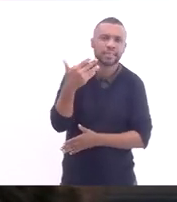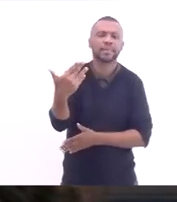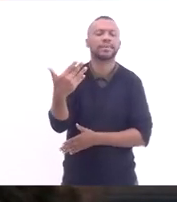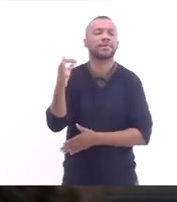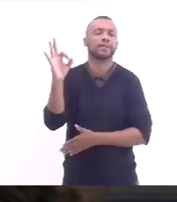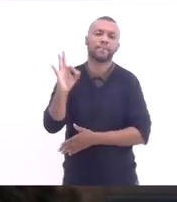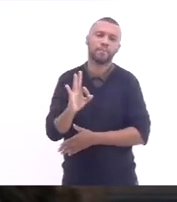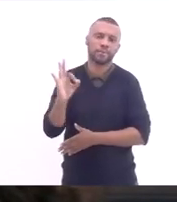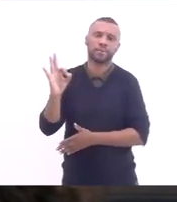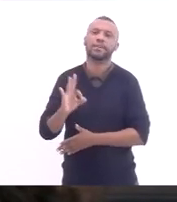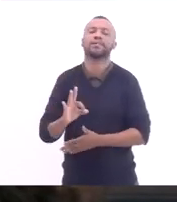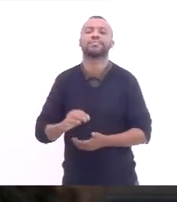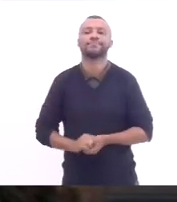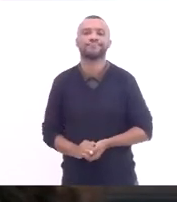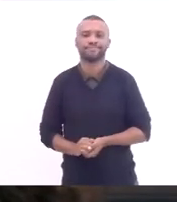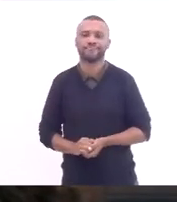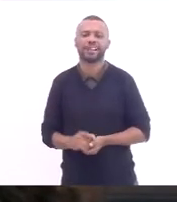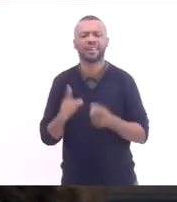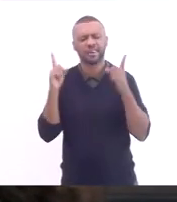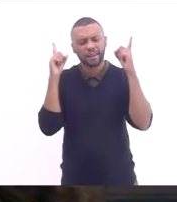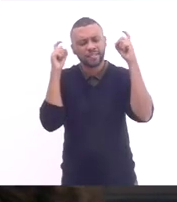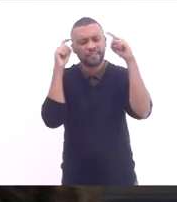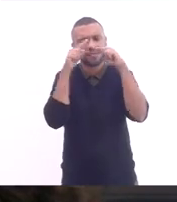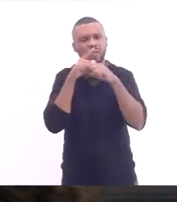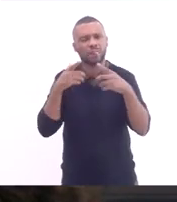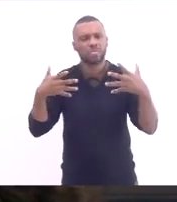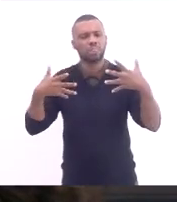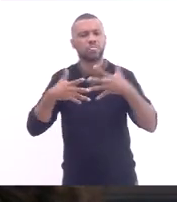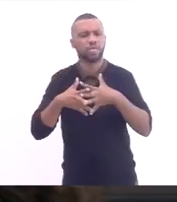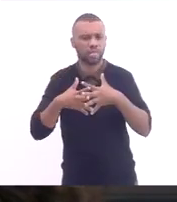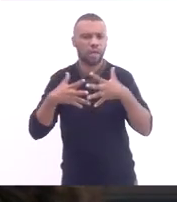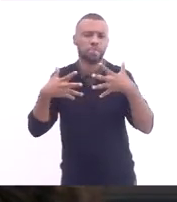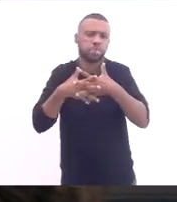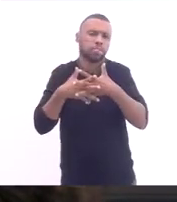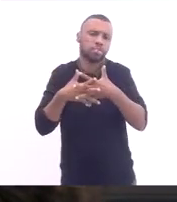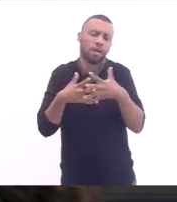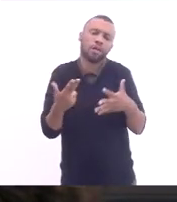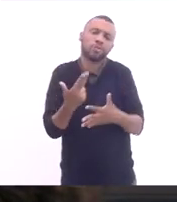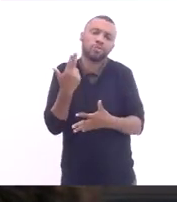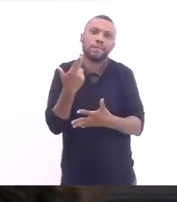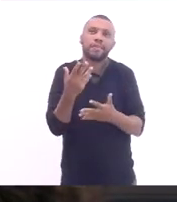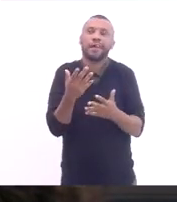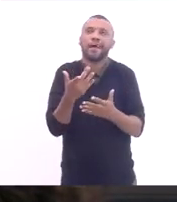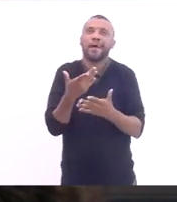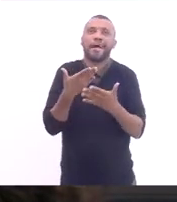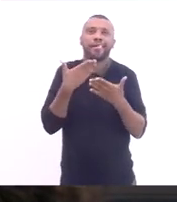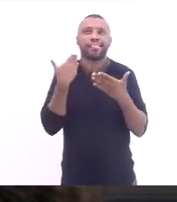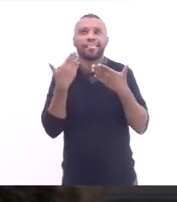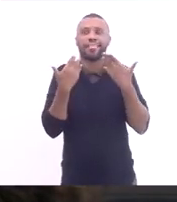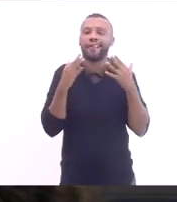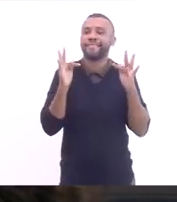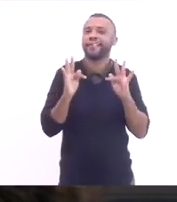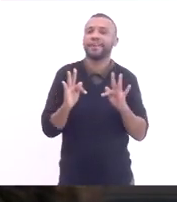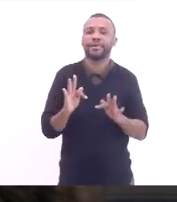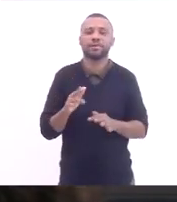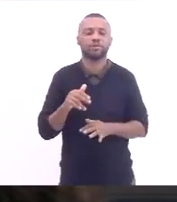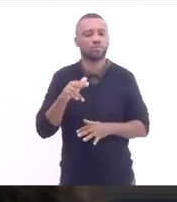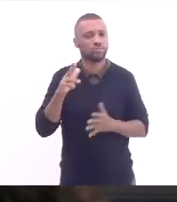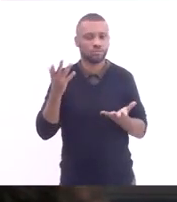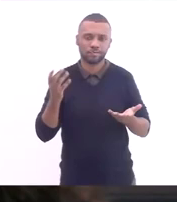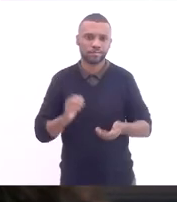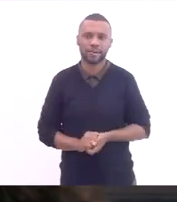0,13%. Aí é que é complicado, não? Não dá para ser feliz, como diz o outro.